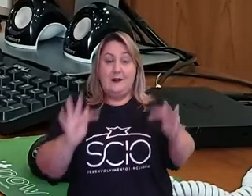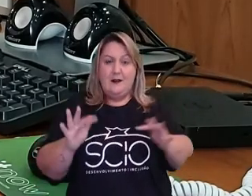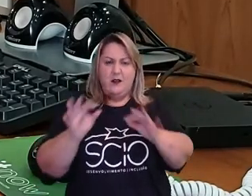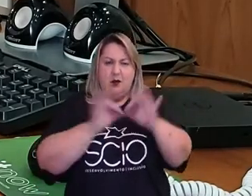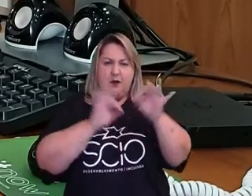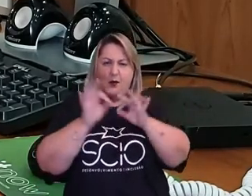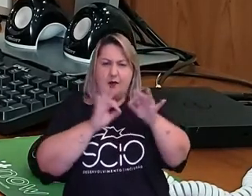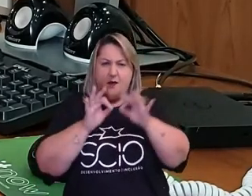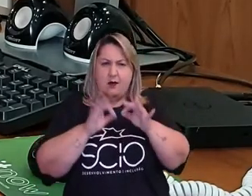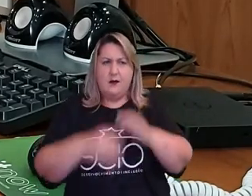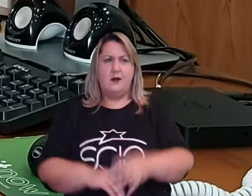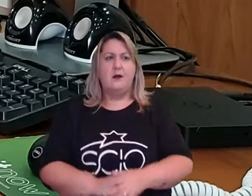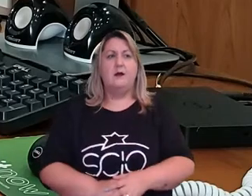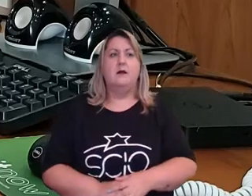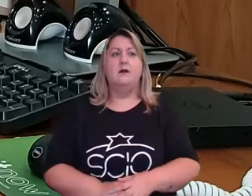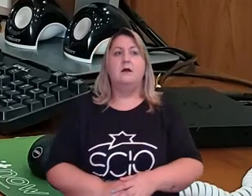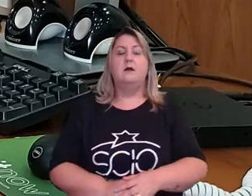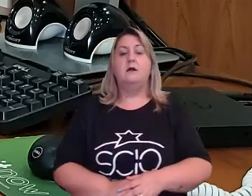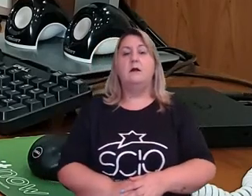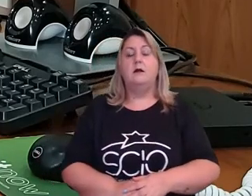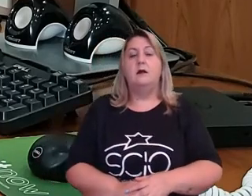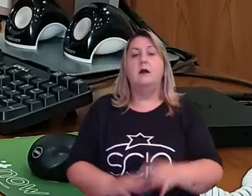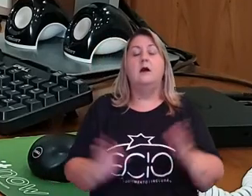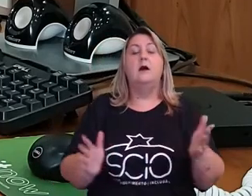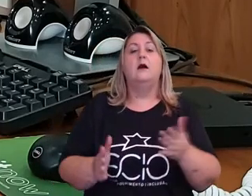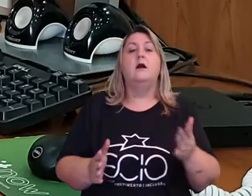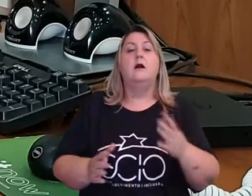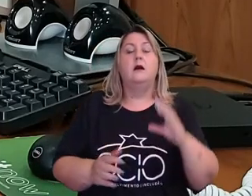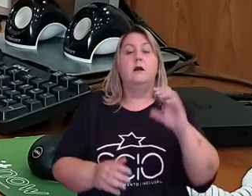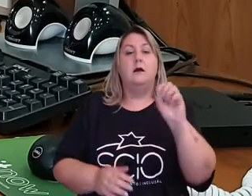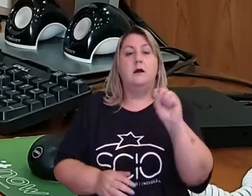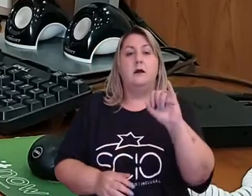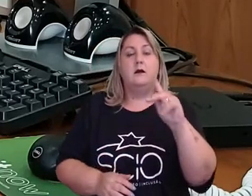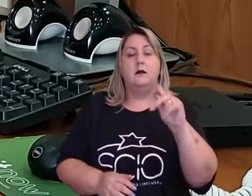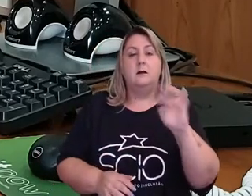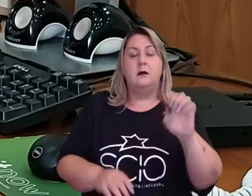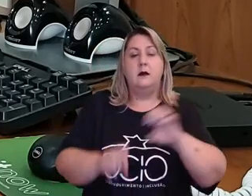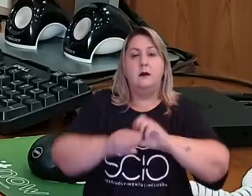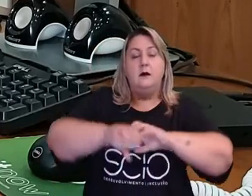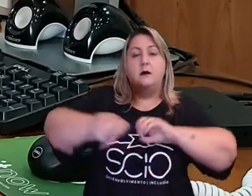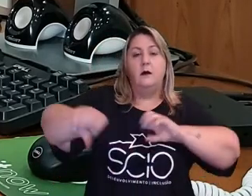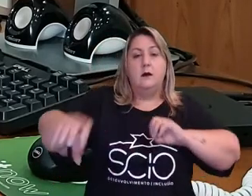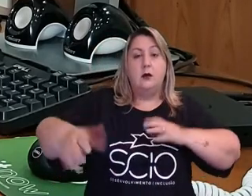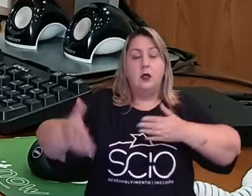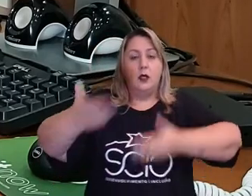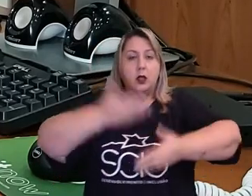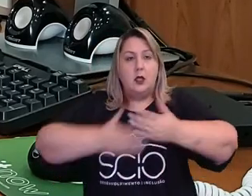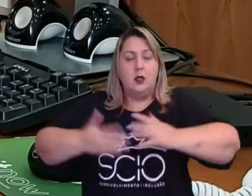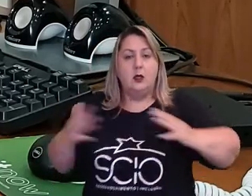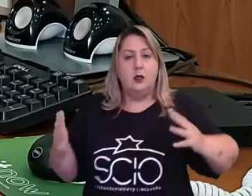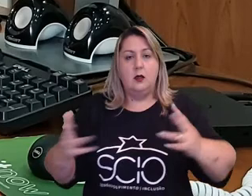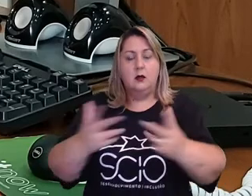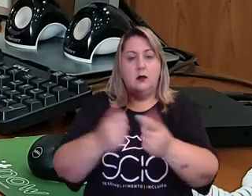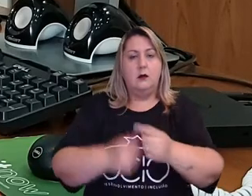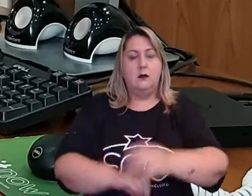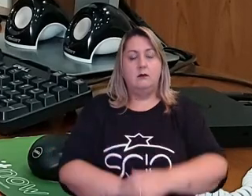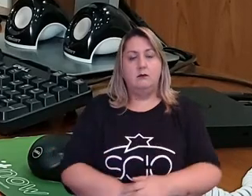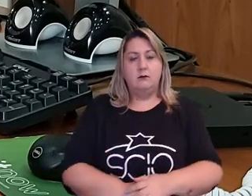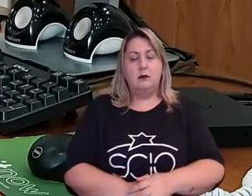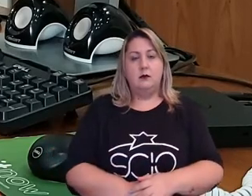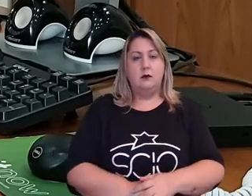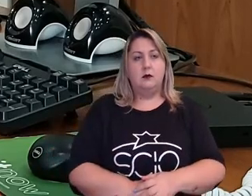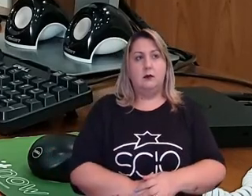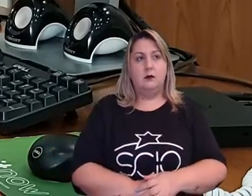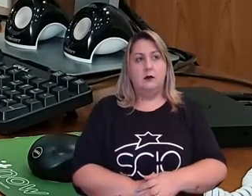fato executando isso. E aí, melhor do que nada, pensar na CIPAT, que é online integrada, é pensar no tema, né? E aí, a mudança de hábito. O